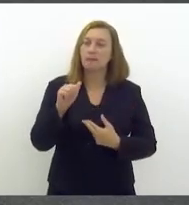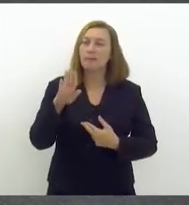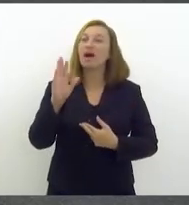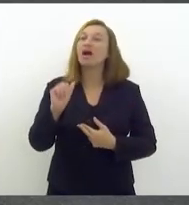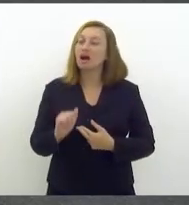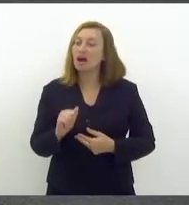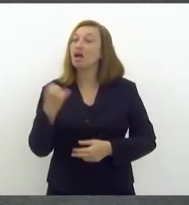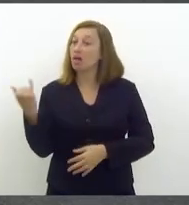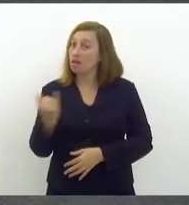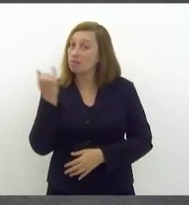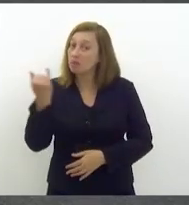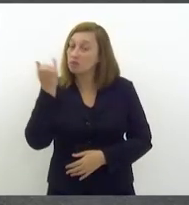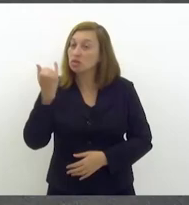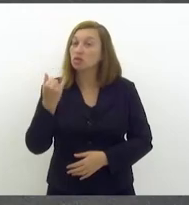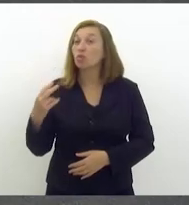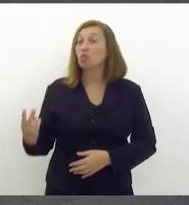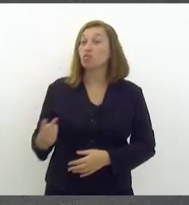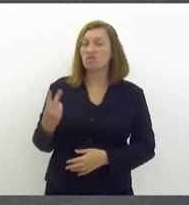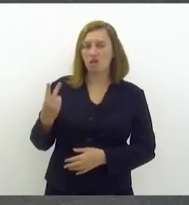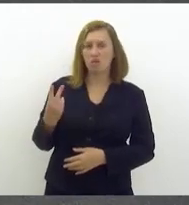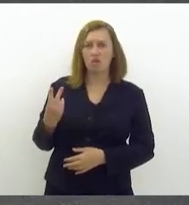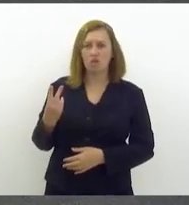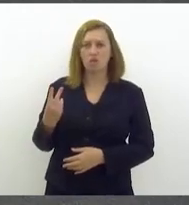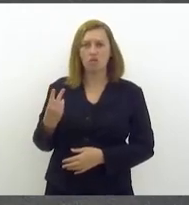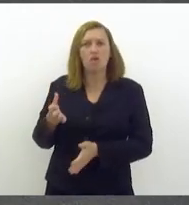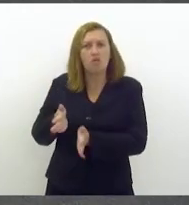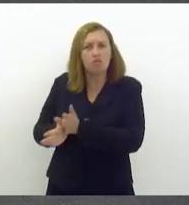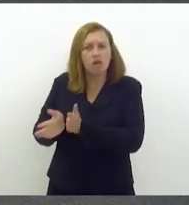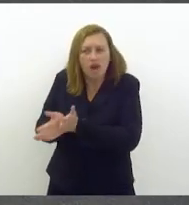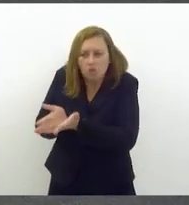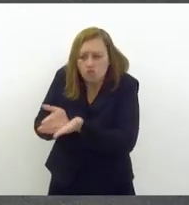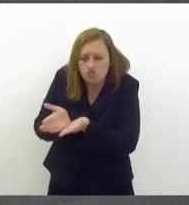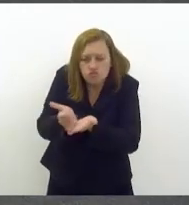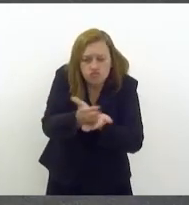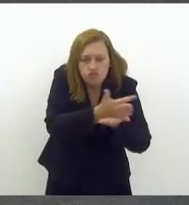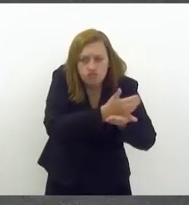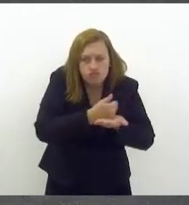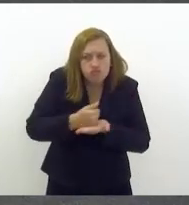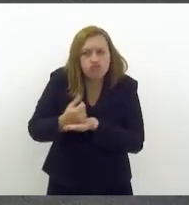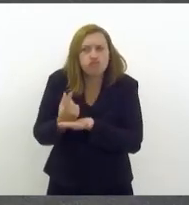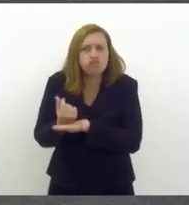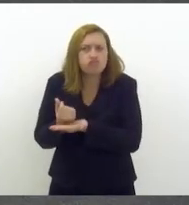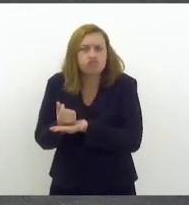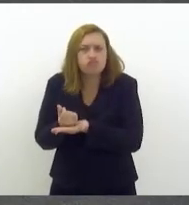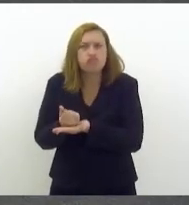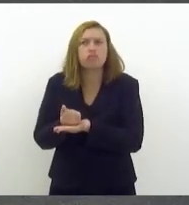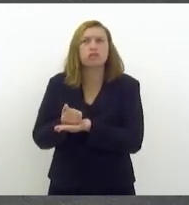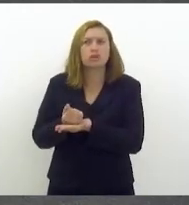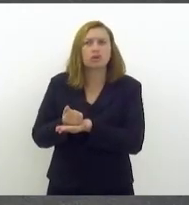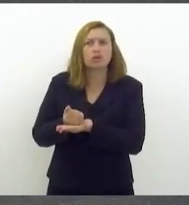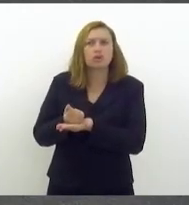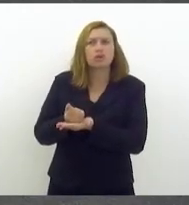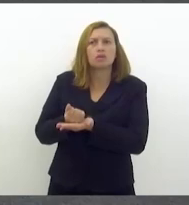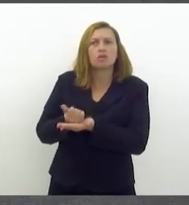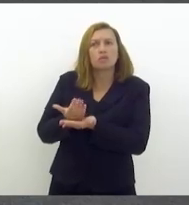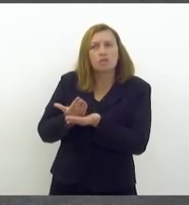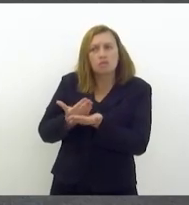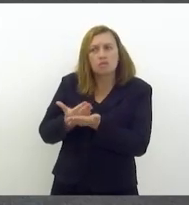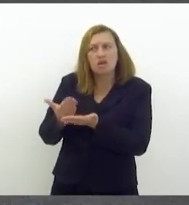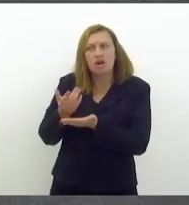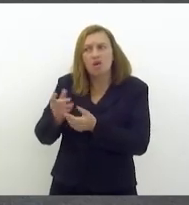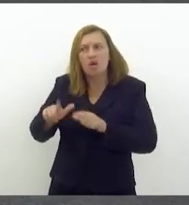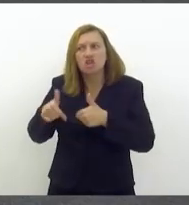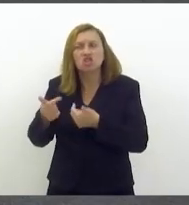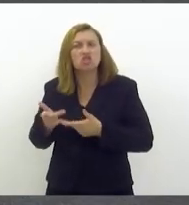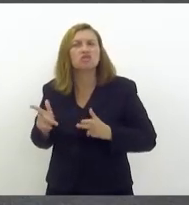muito importante o valor que foi arrecadado altíssimo e nós temos que começarmos a fazer bem diferente